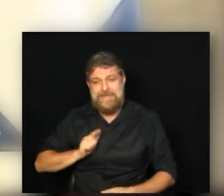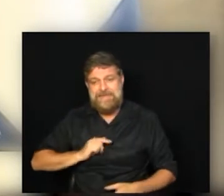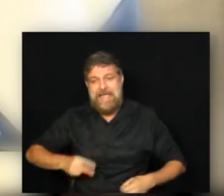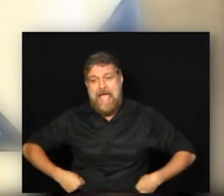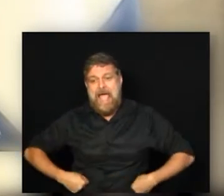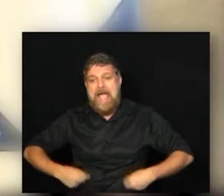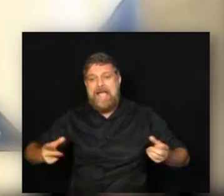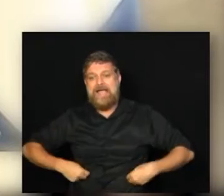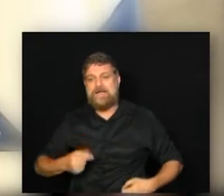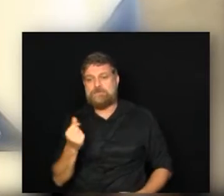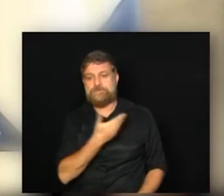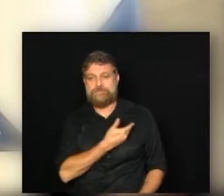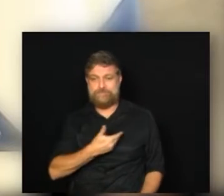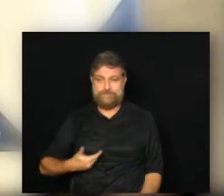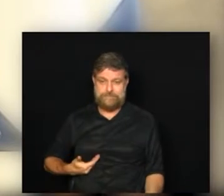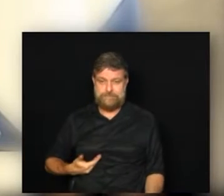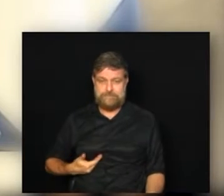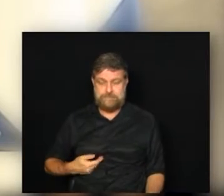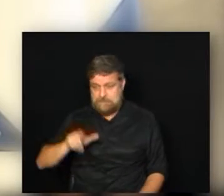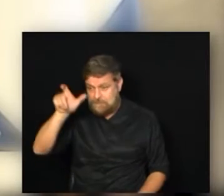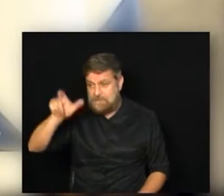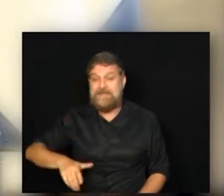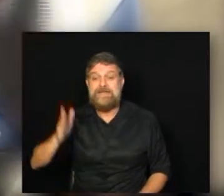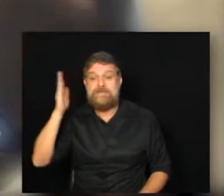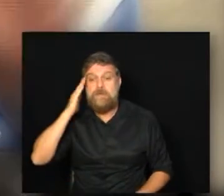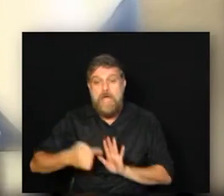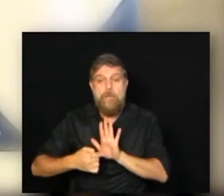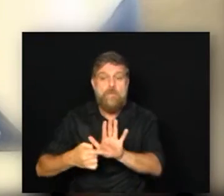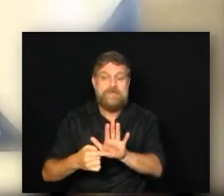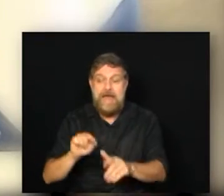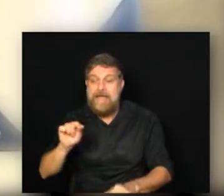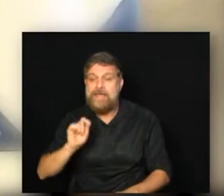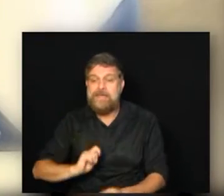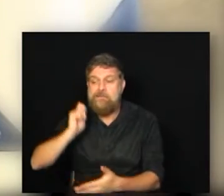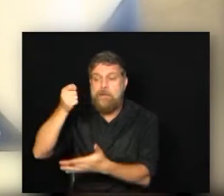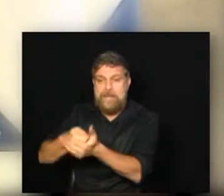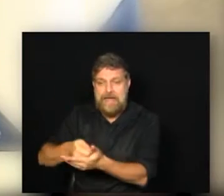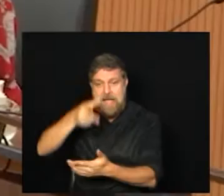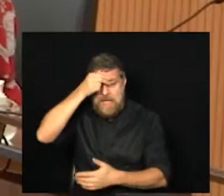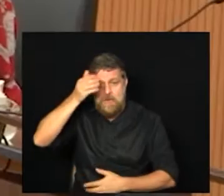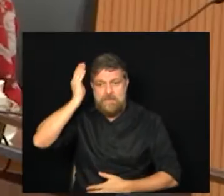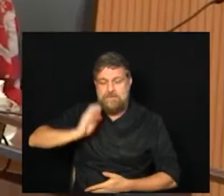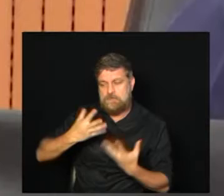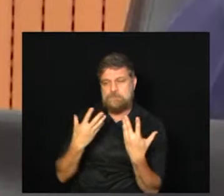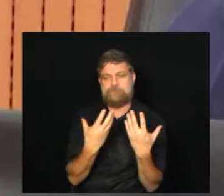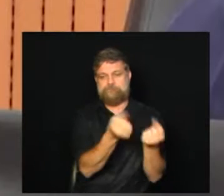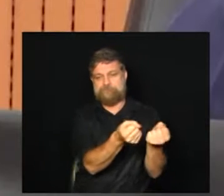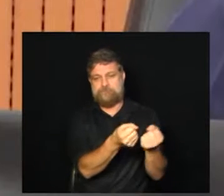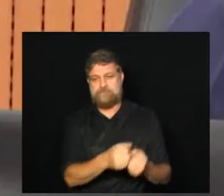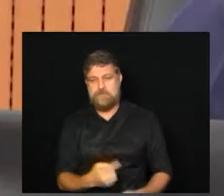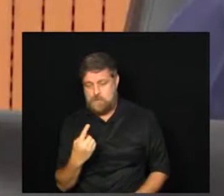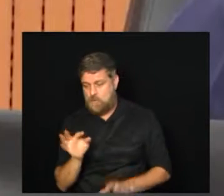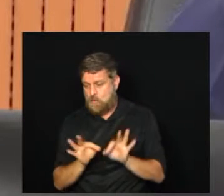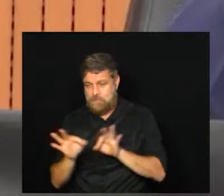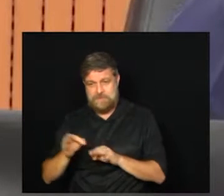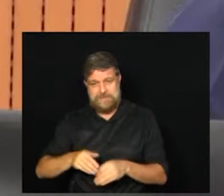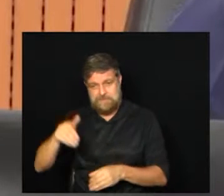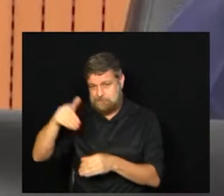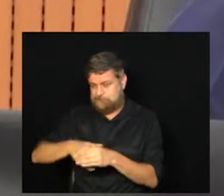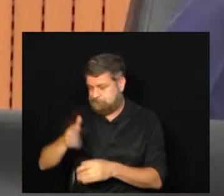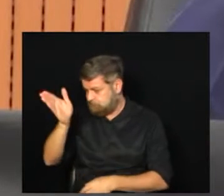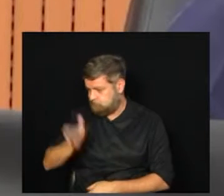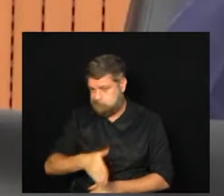custo ao executivo, a não ser que ele indique de onde sai o dinheiro e o prefeito aprove. Um dos projetos não aprovados